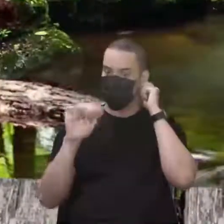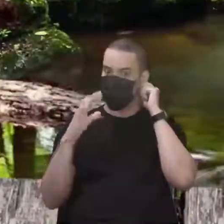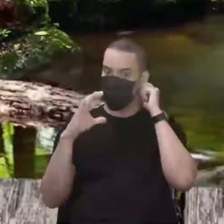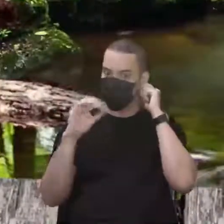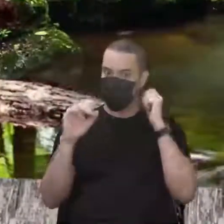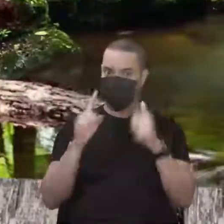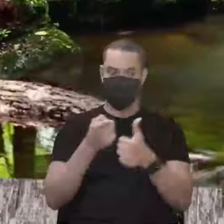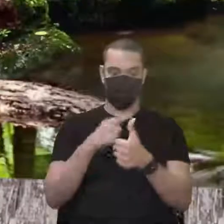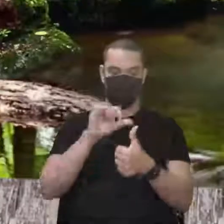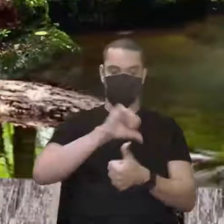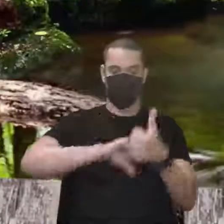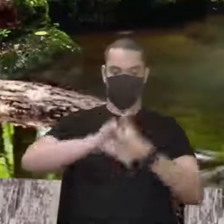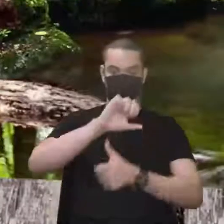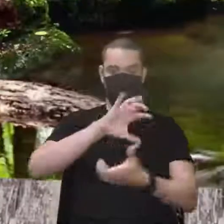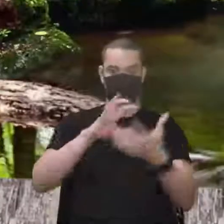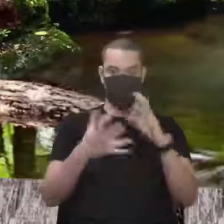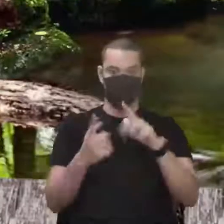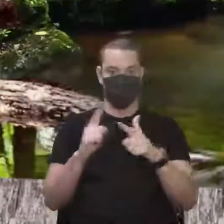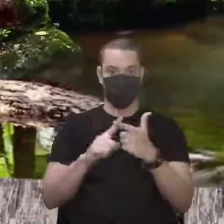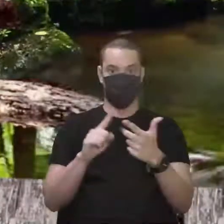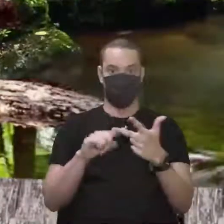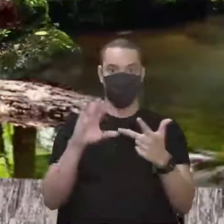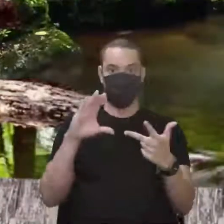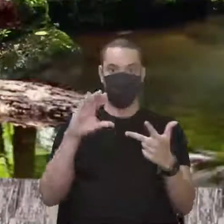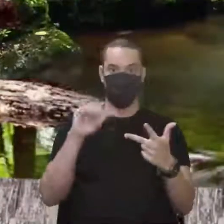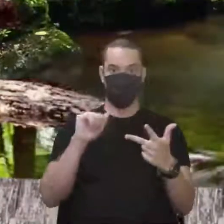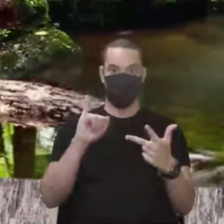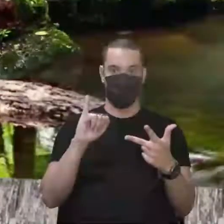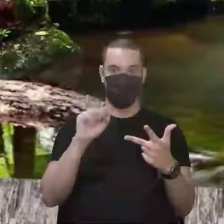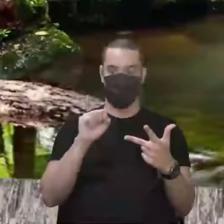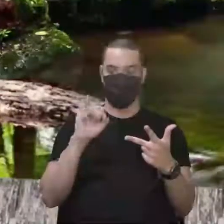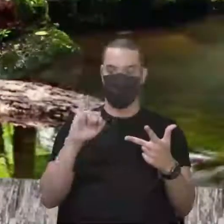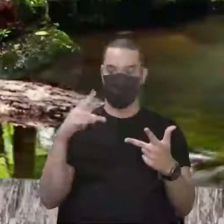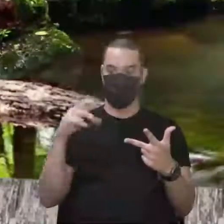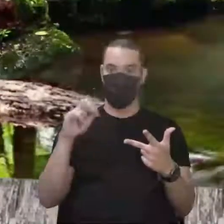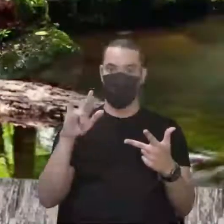transformação, conjugação e a cisparidade, que é aquela que ela